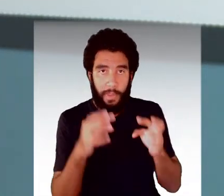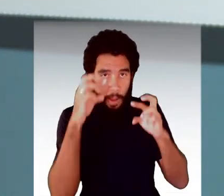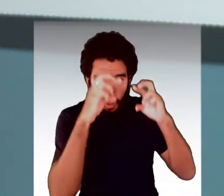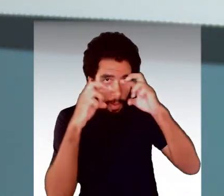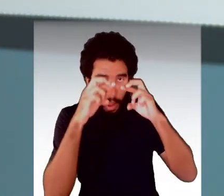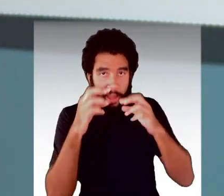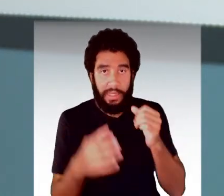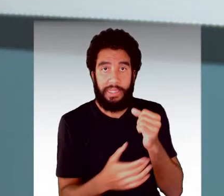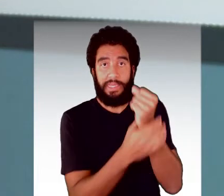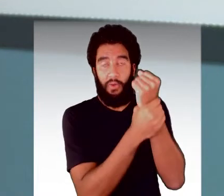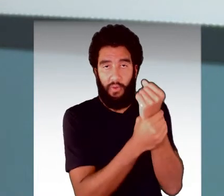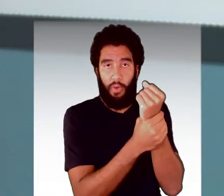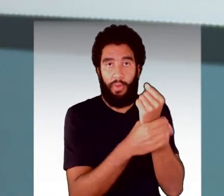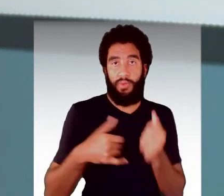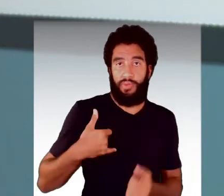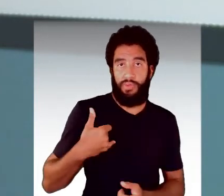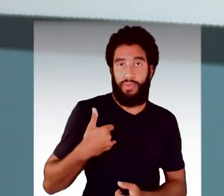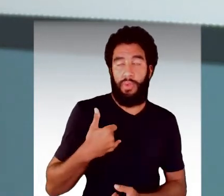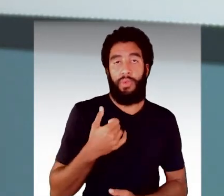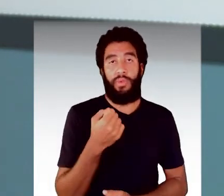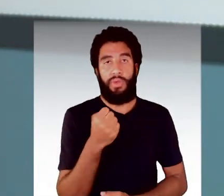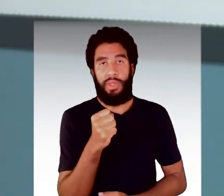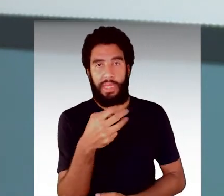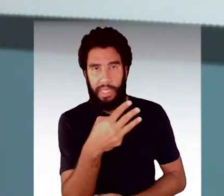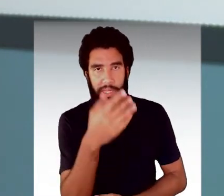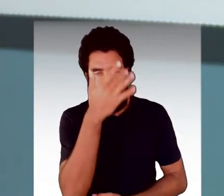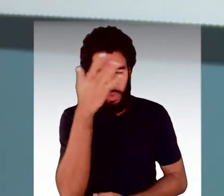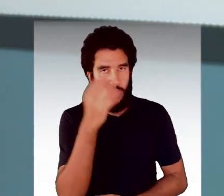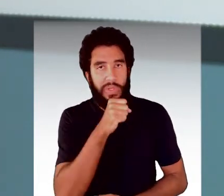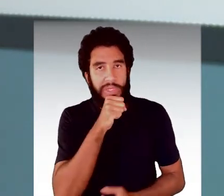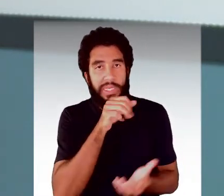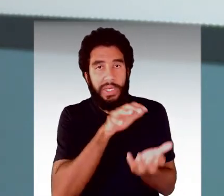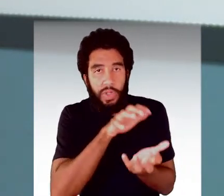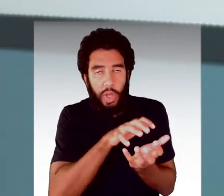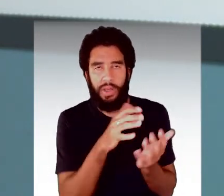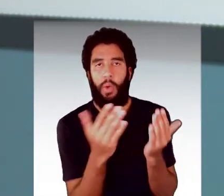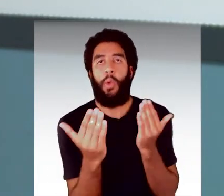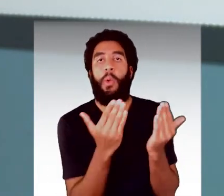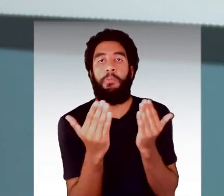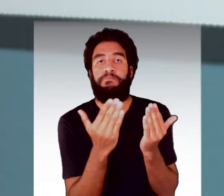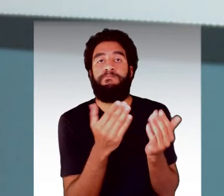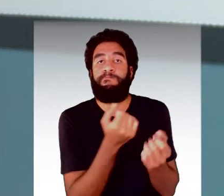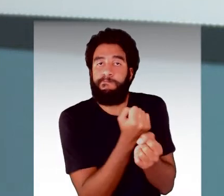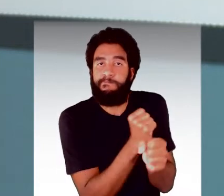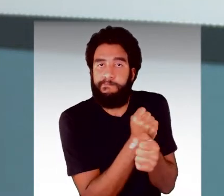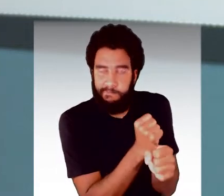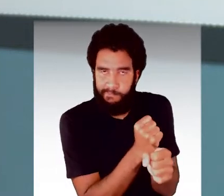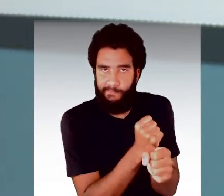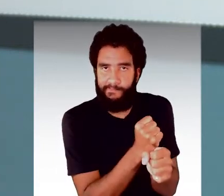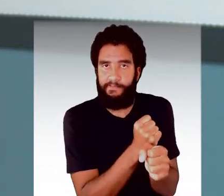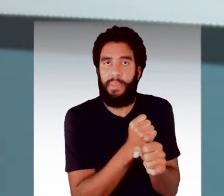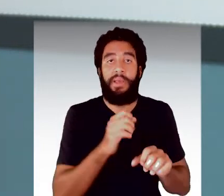e também os detalhes da operação que resgatou um idoso de 93 anos de condições análogas às de